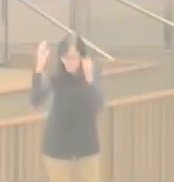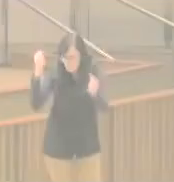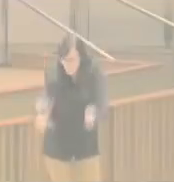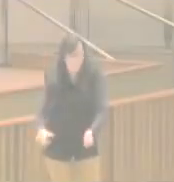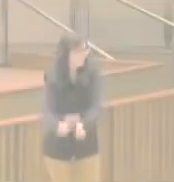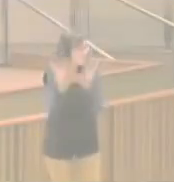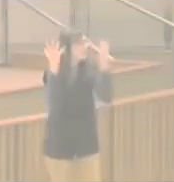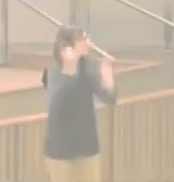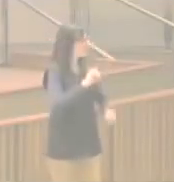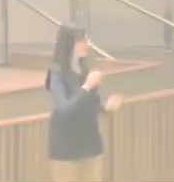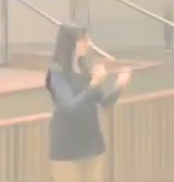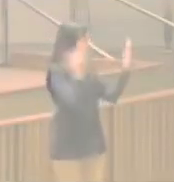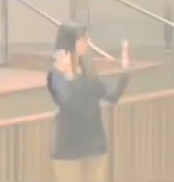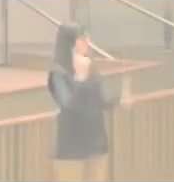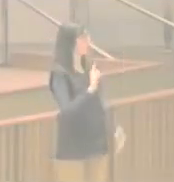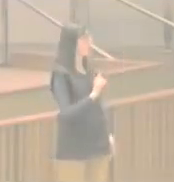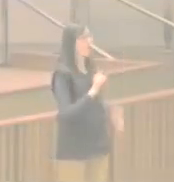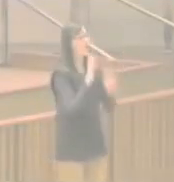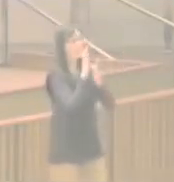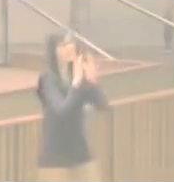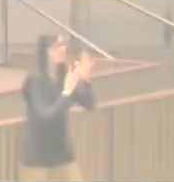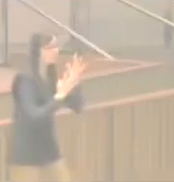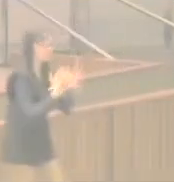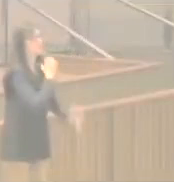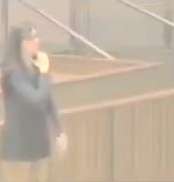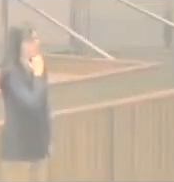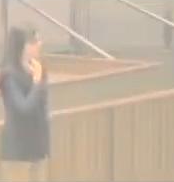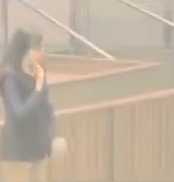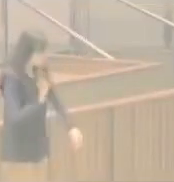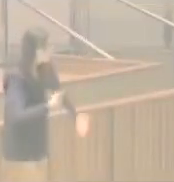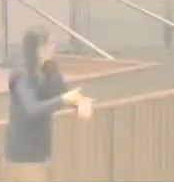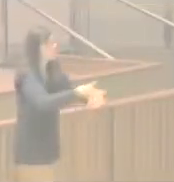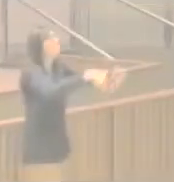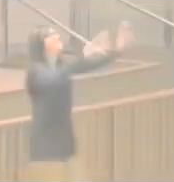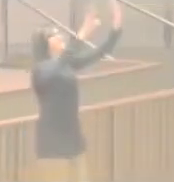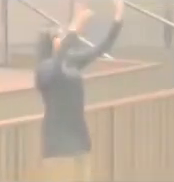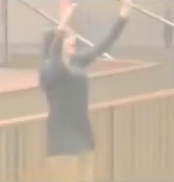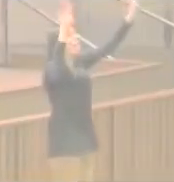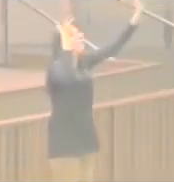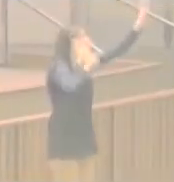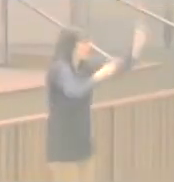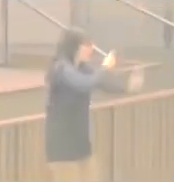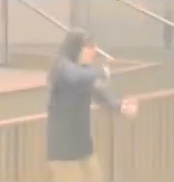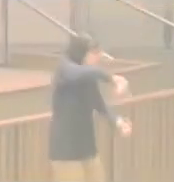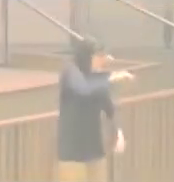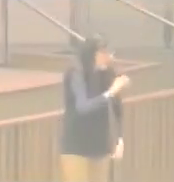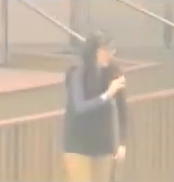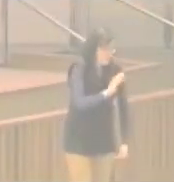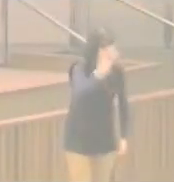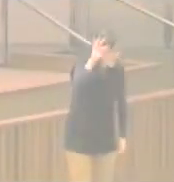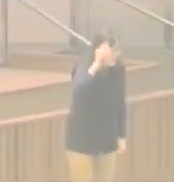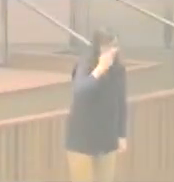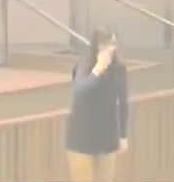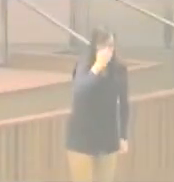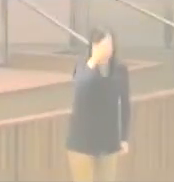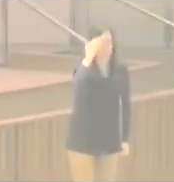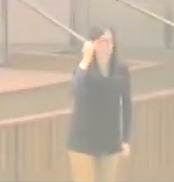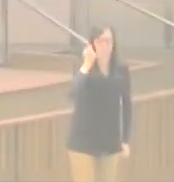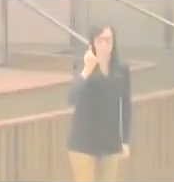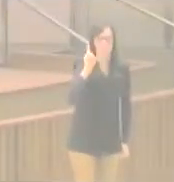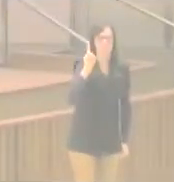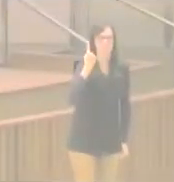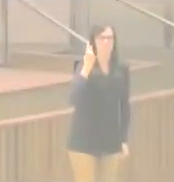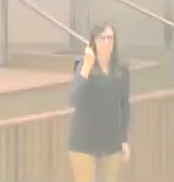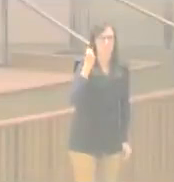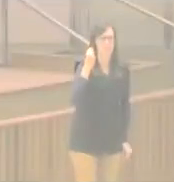milagre. E aí Jesus morre e ressuscita, e sabe o que esses homens fazem? Chamam os